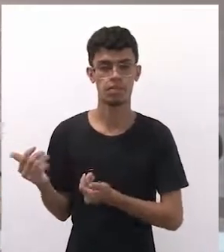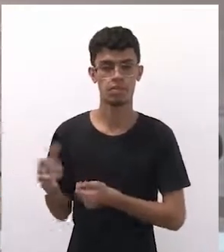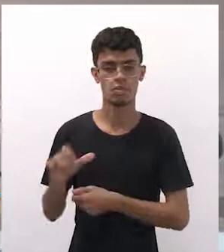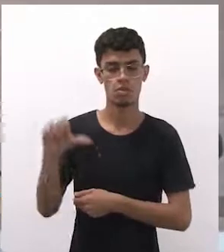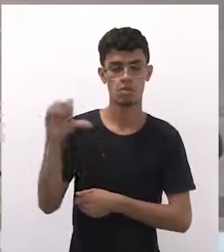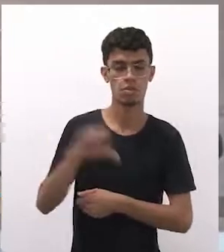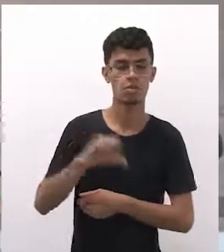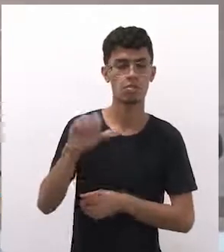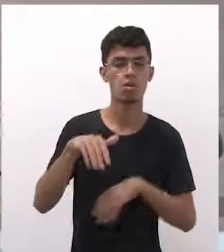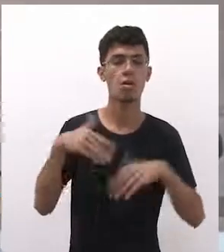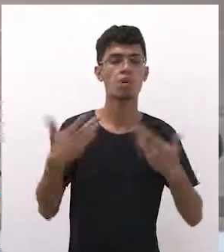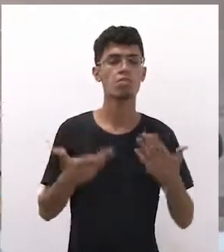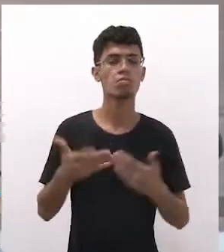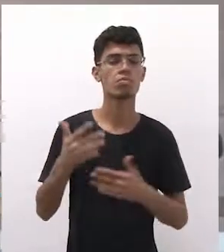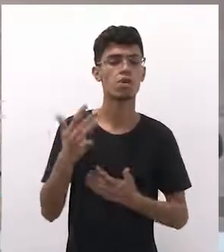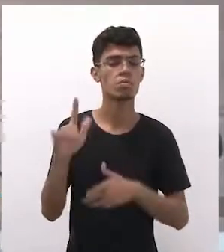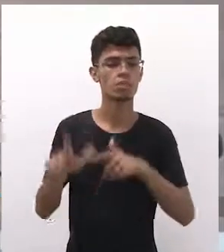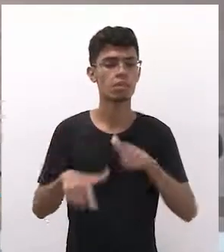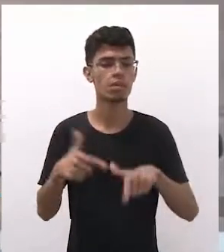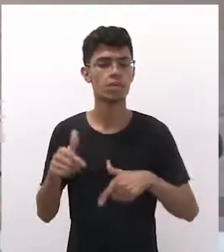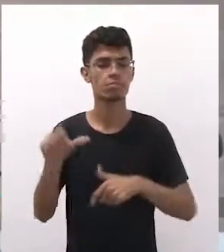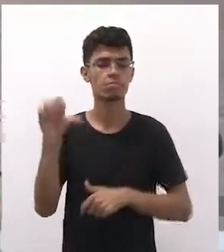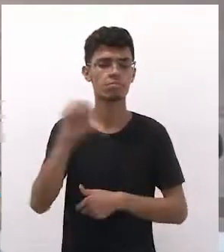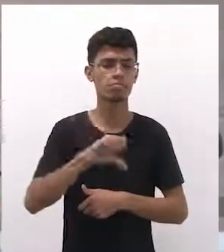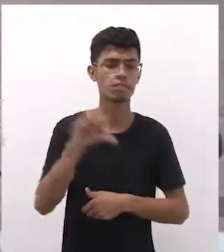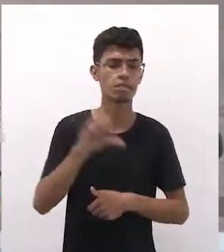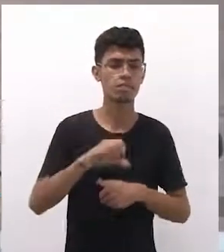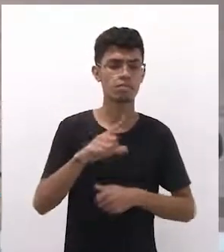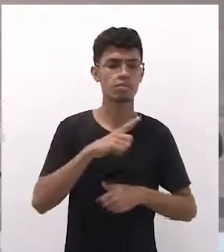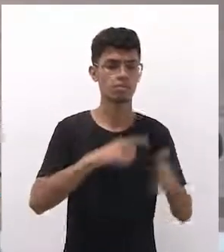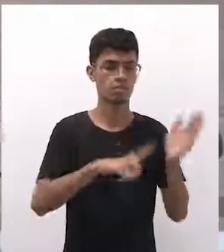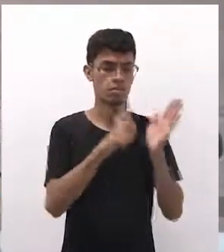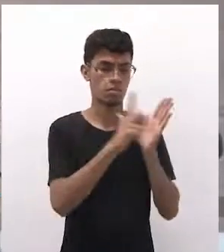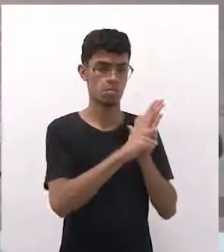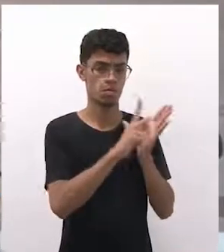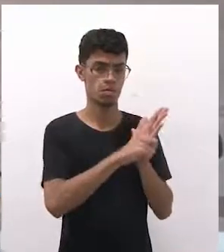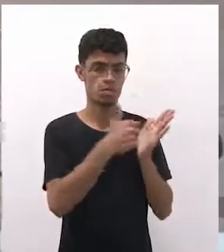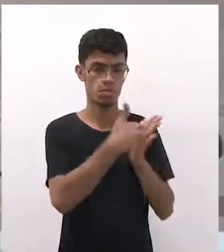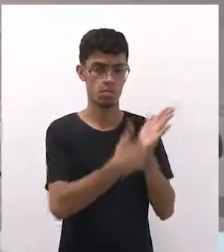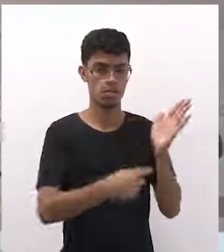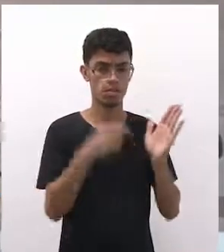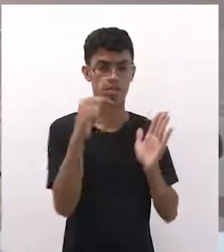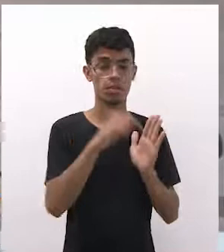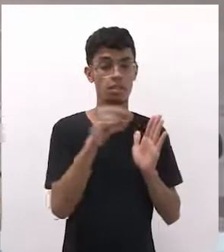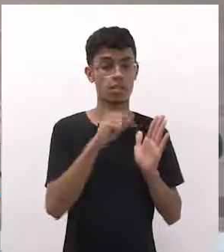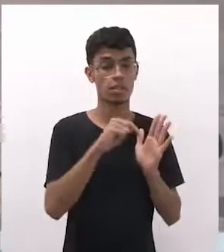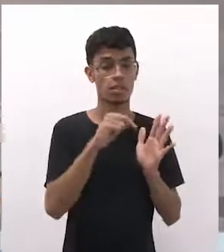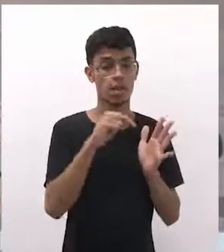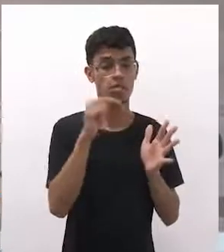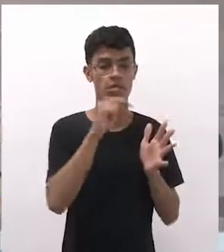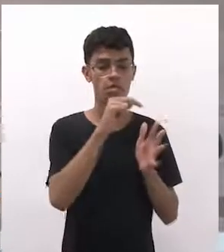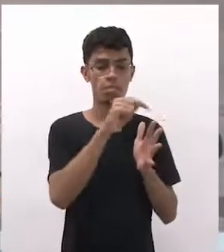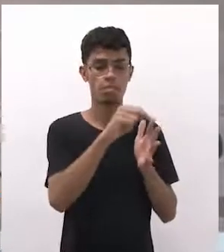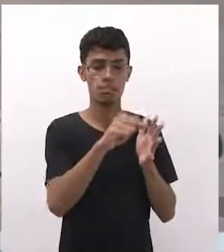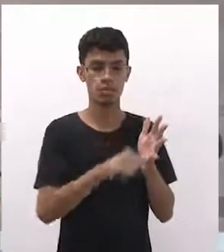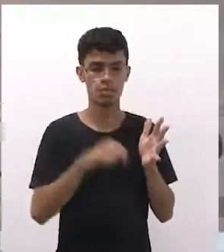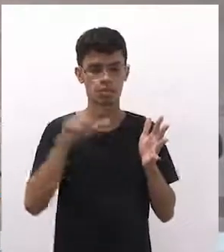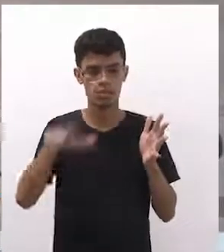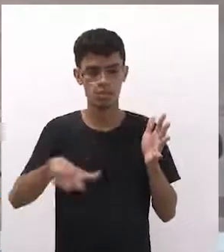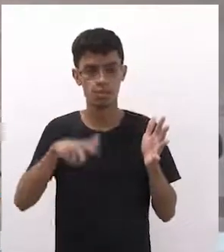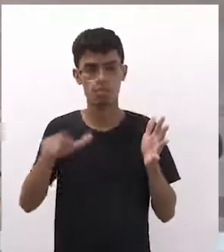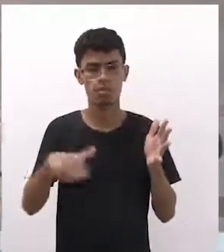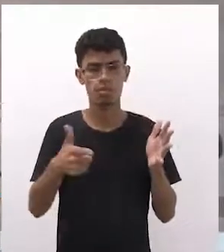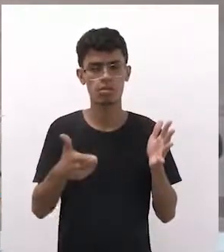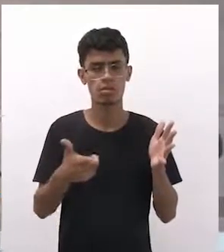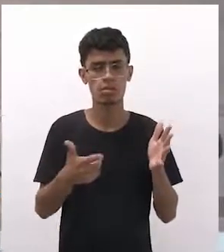trabalho infantil, mas tem uma lista, né, num decreto interno que diz, olha, essas são as piores formas. Por quê? Porque são as